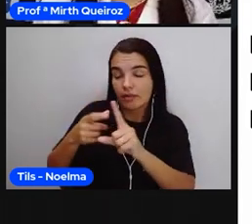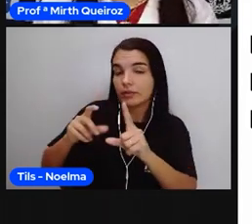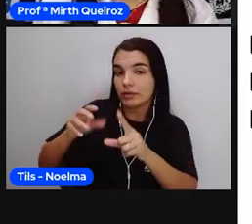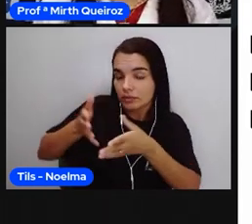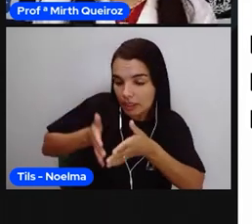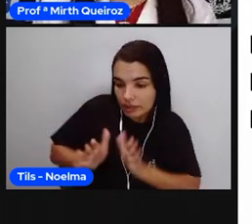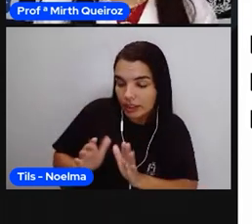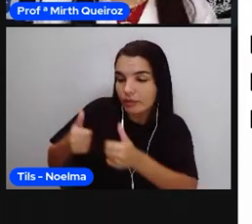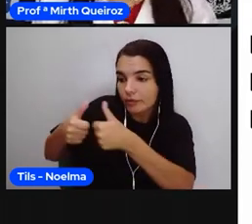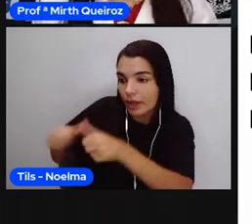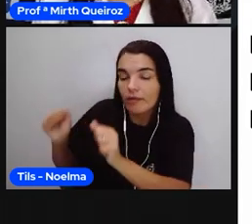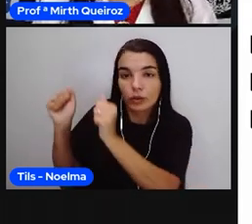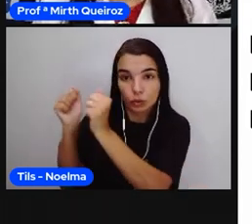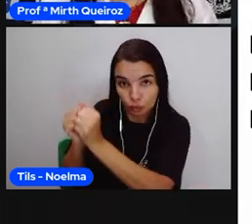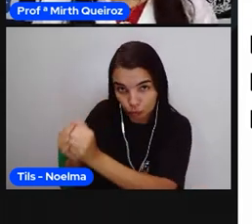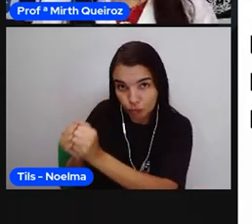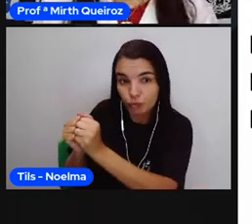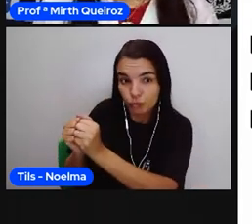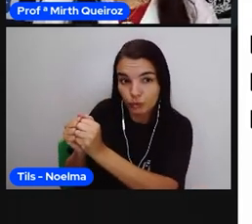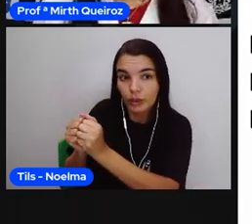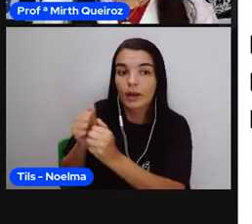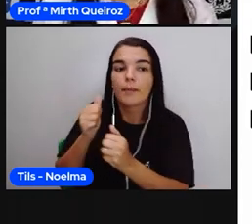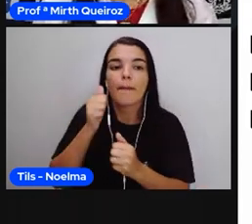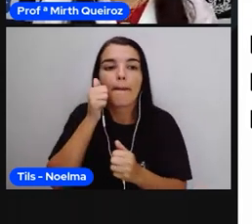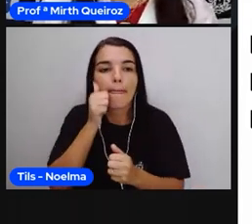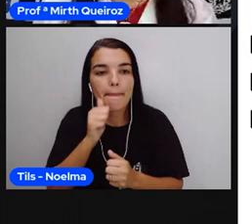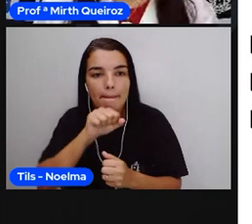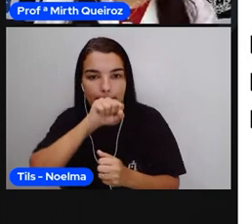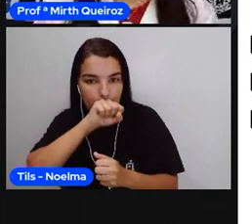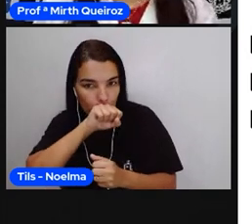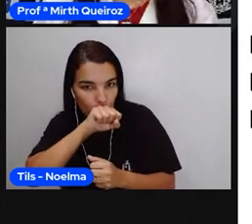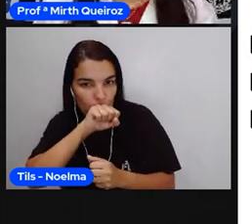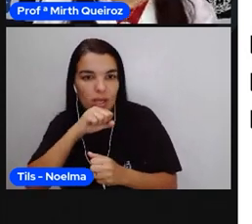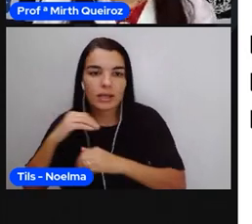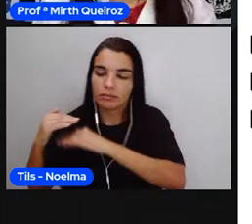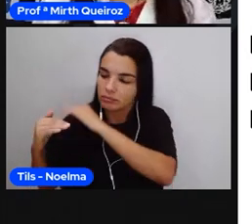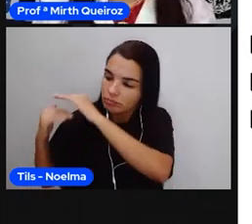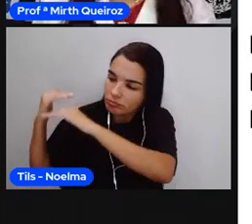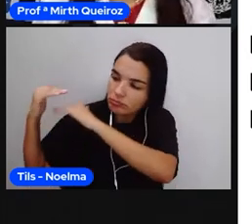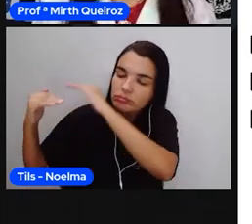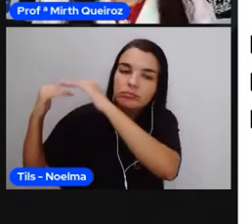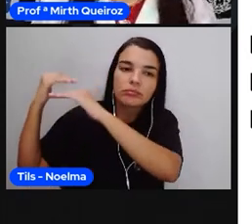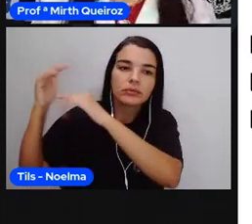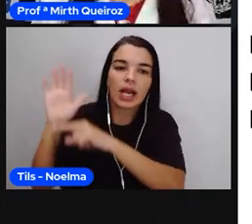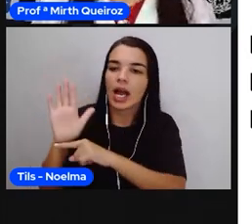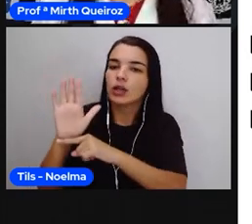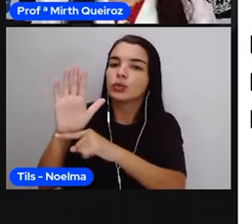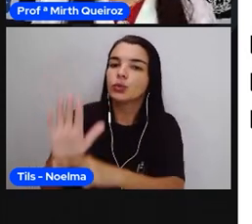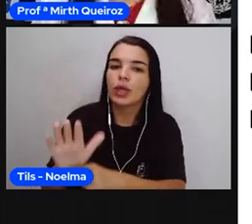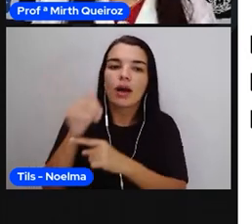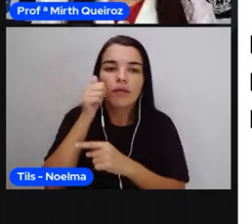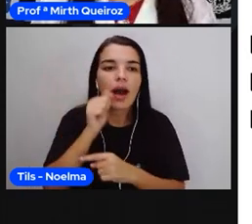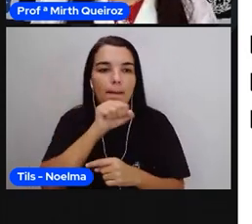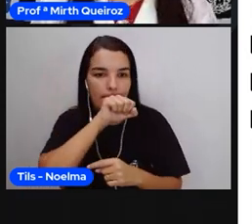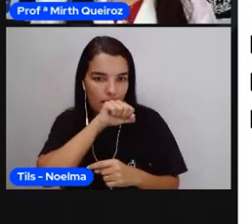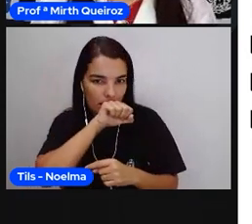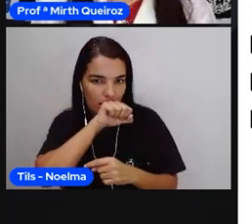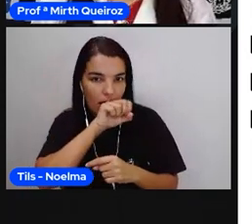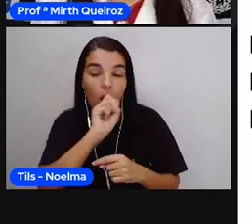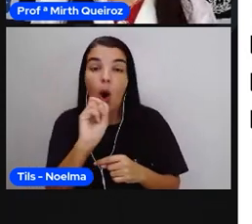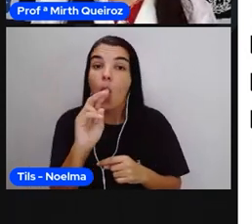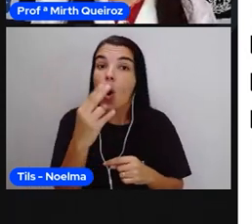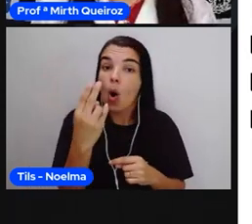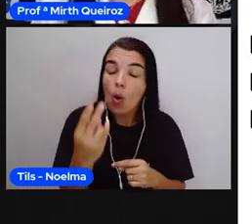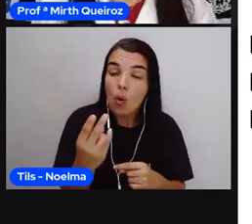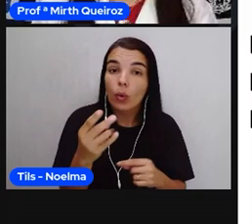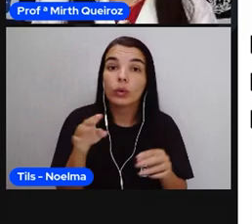mães, que eram escravas, e assim, né, conforme elas foram crescendo ali, elas davam aquela ajudinha ali para as suas mães. Ou